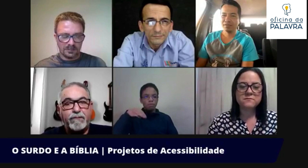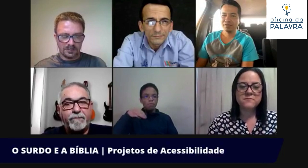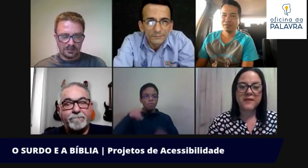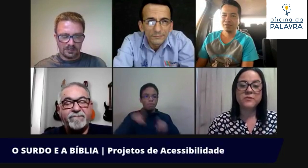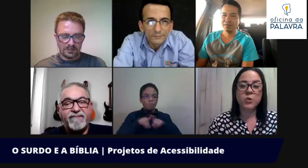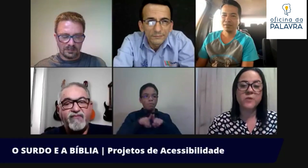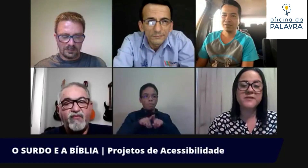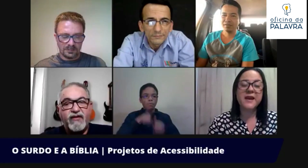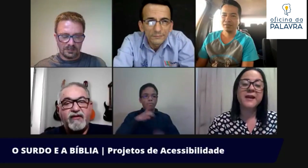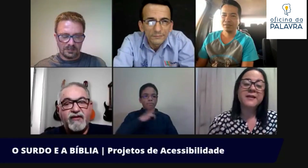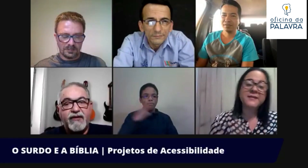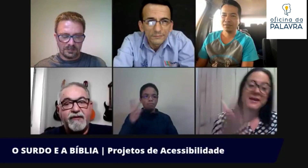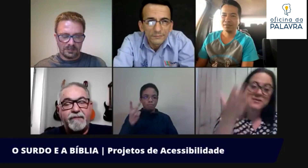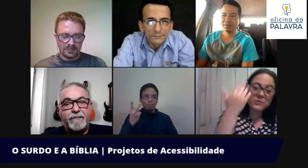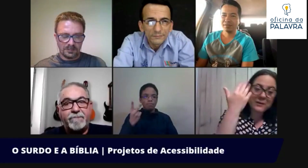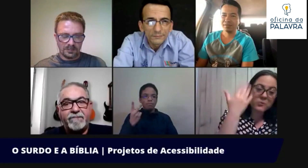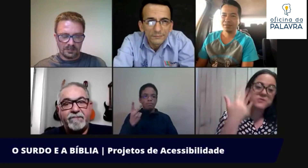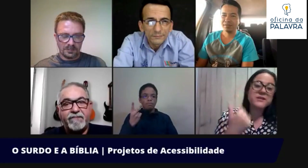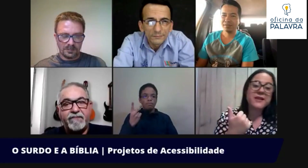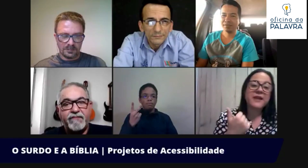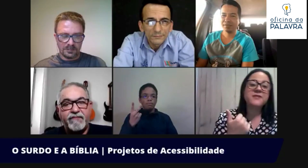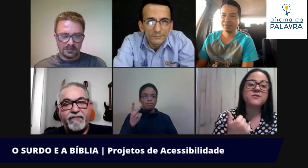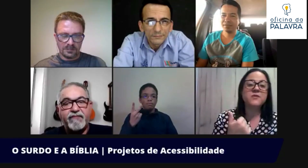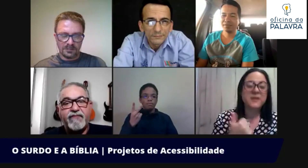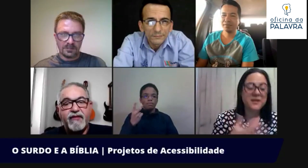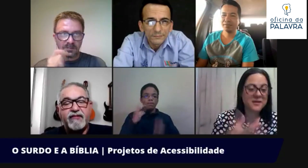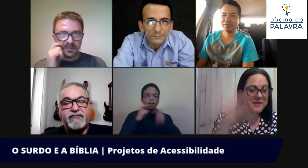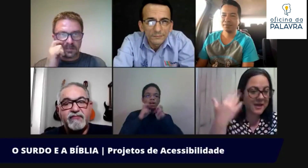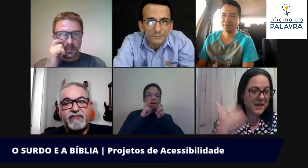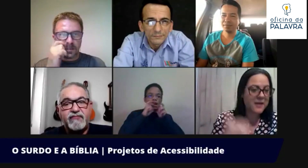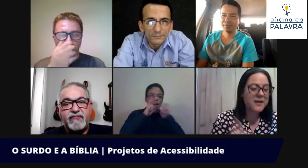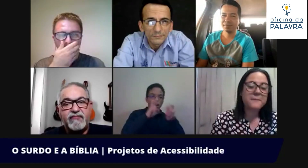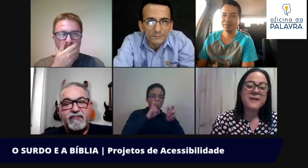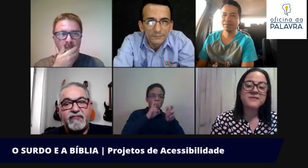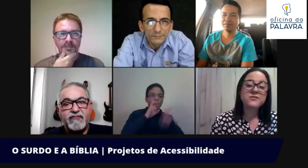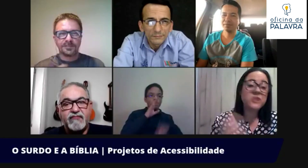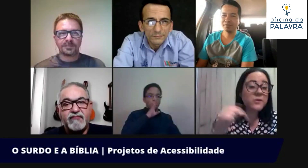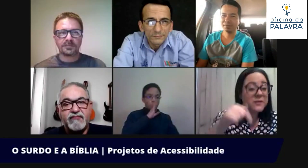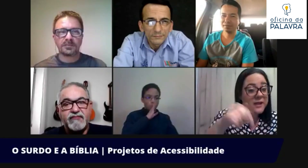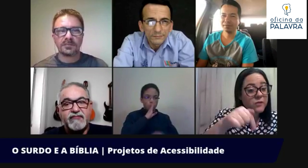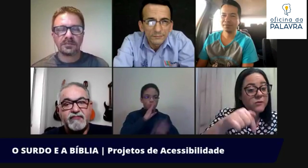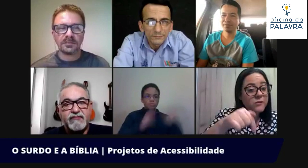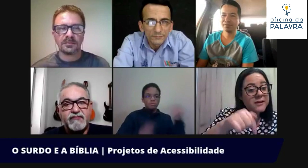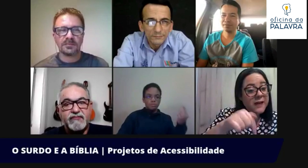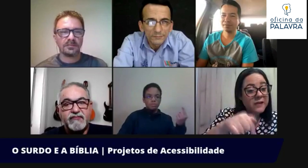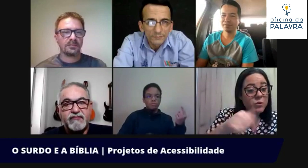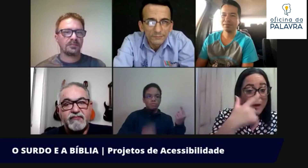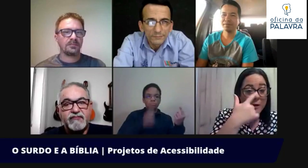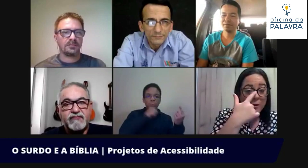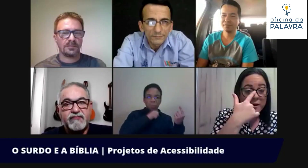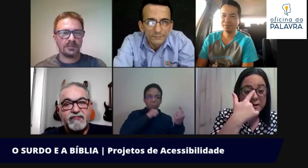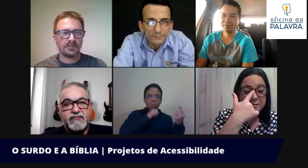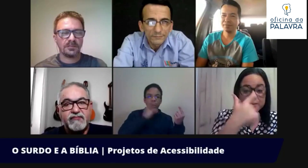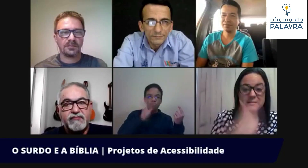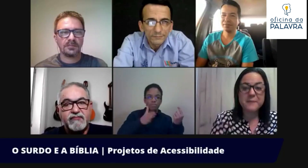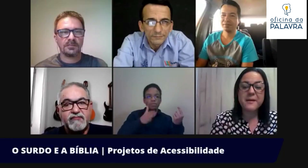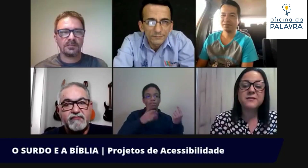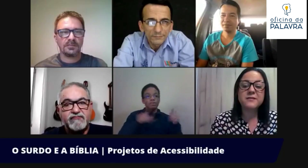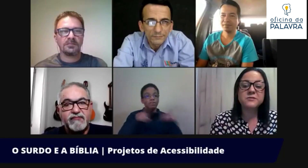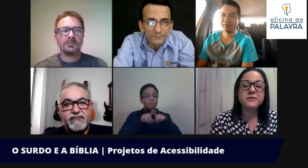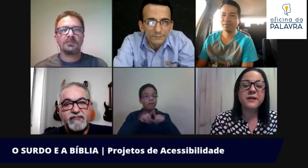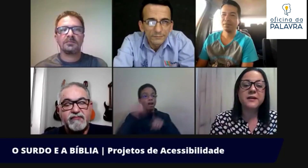né? Tem 2, Tem esse O Clamor do Silêncio, que é mais antigo, e tem um atual agora que